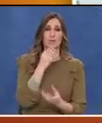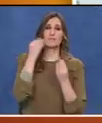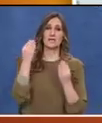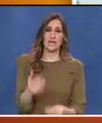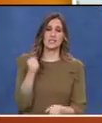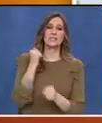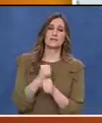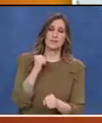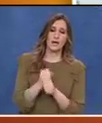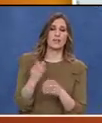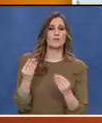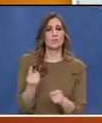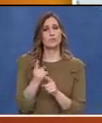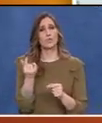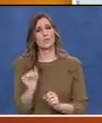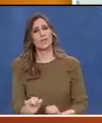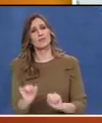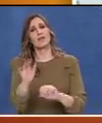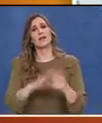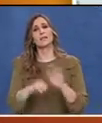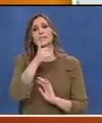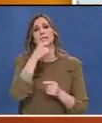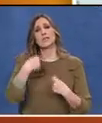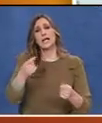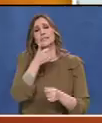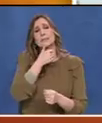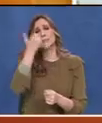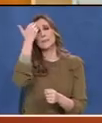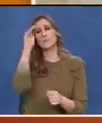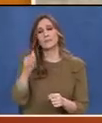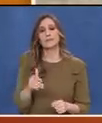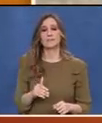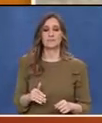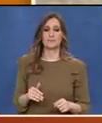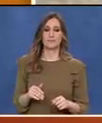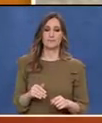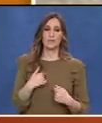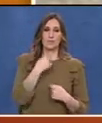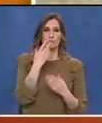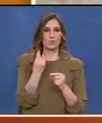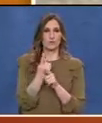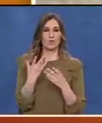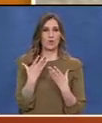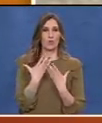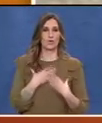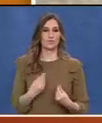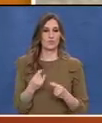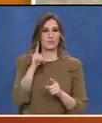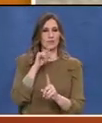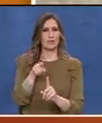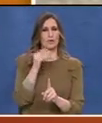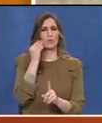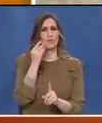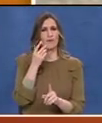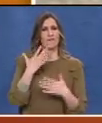muito e rafinha ela faz dele o que eu digo isto porque explicou rita pereira possa vir a ser